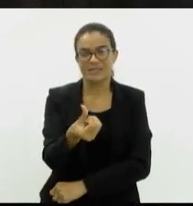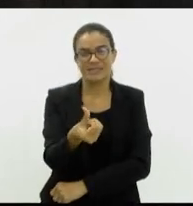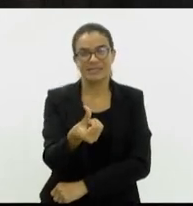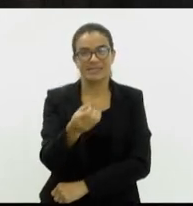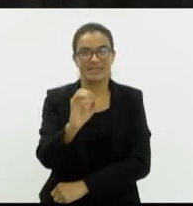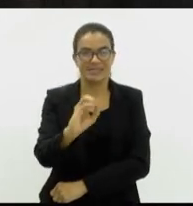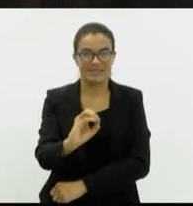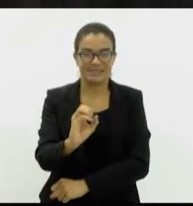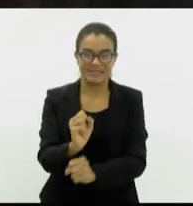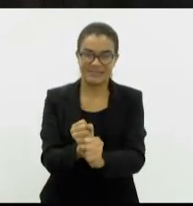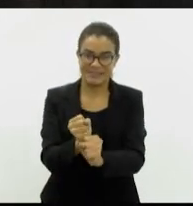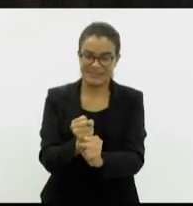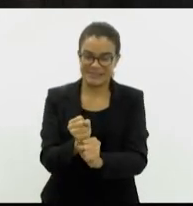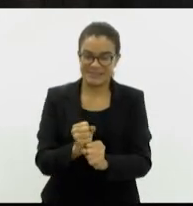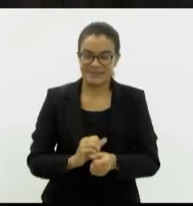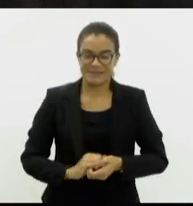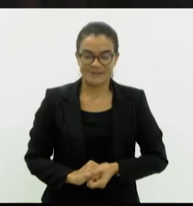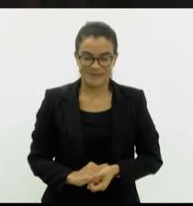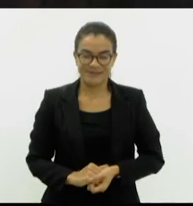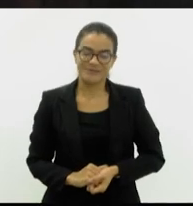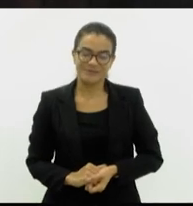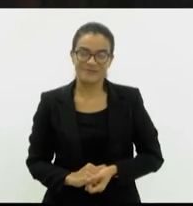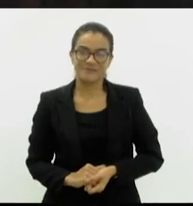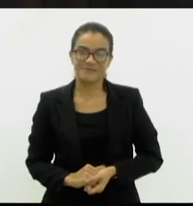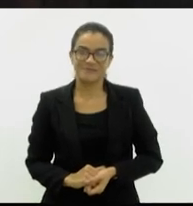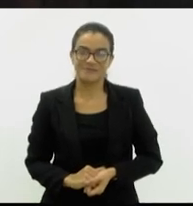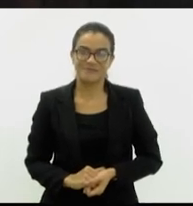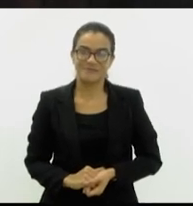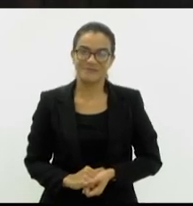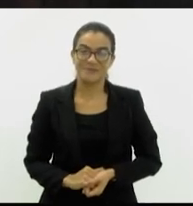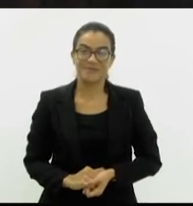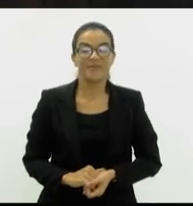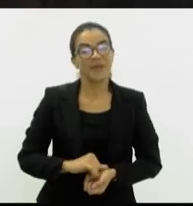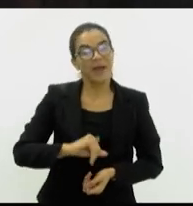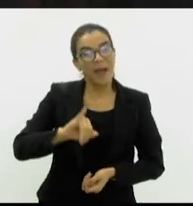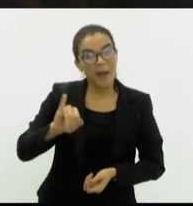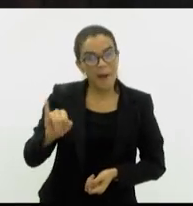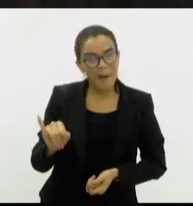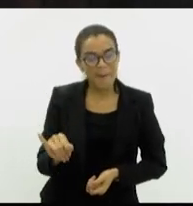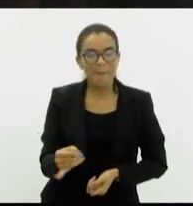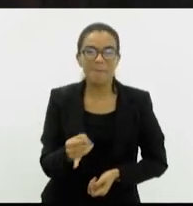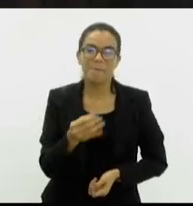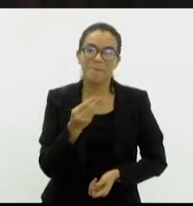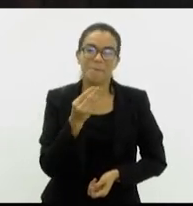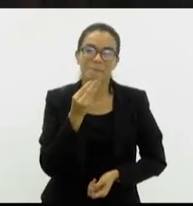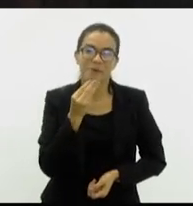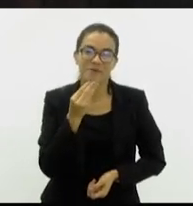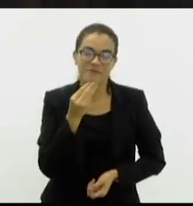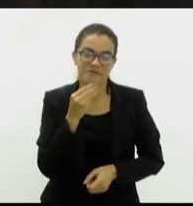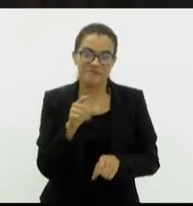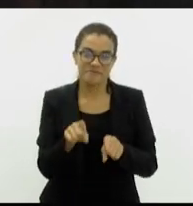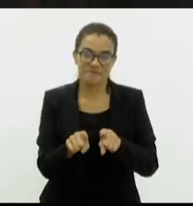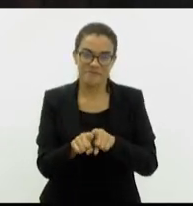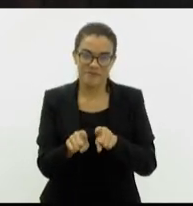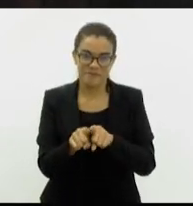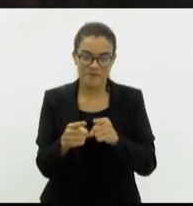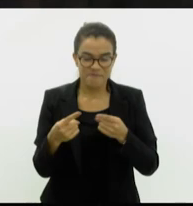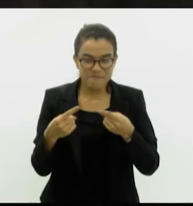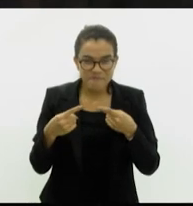anos falando sobre isso Senor Presidente porque concomitantemente